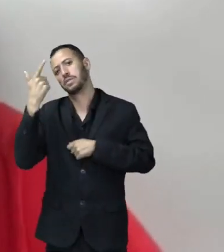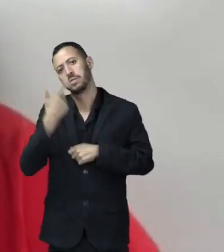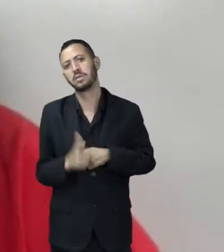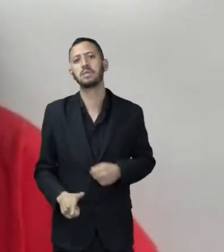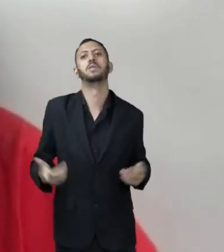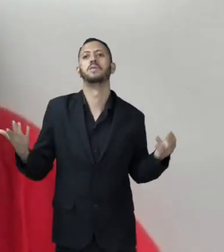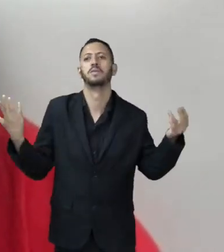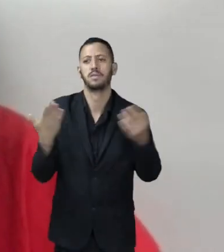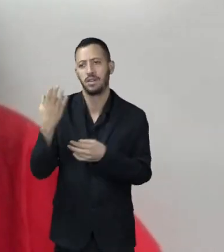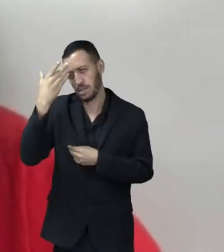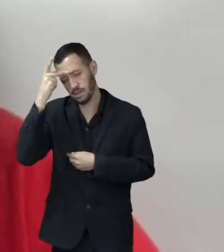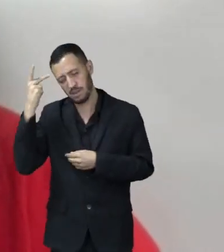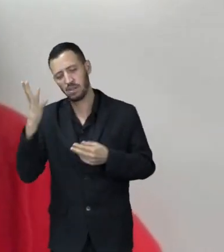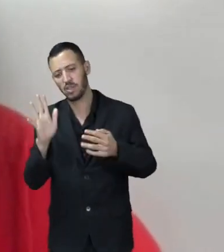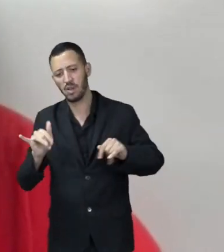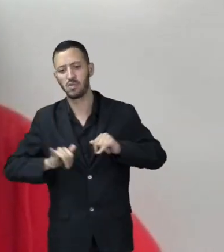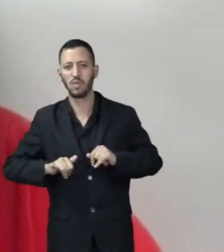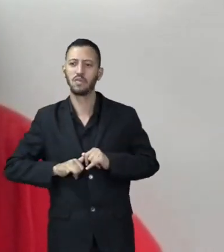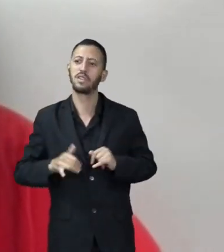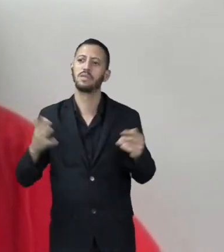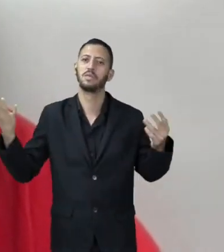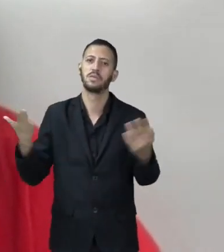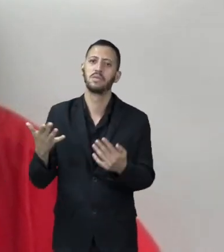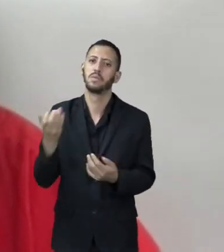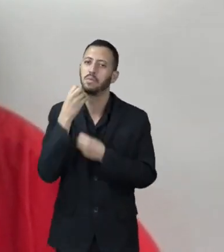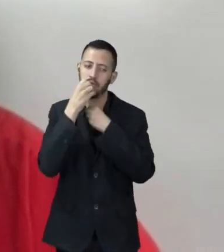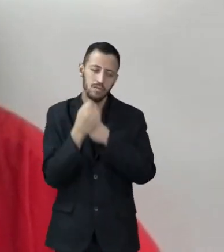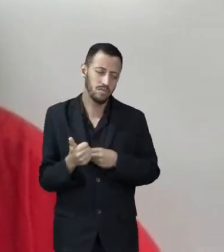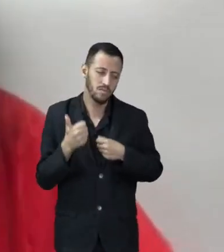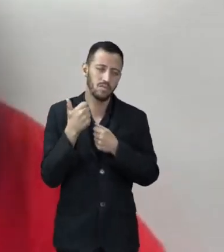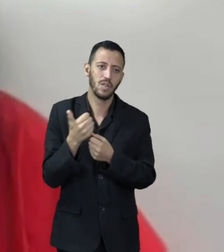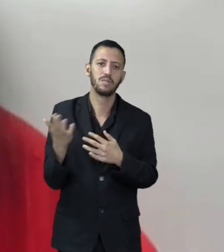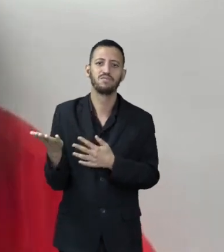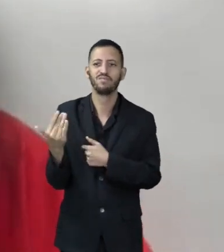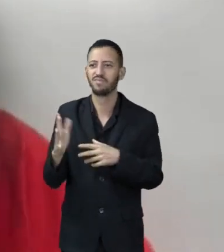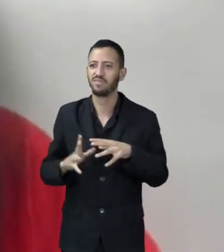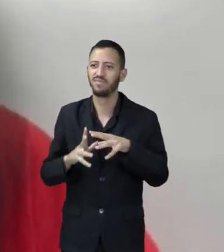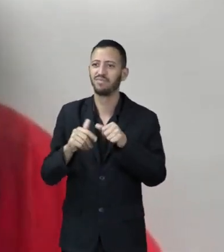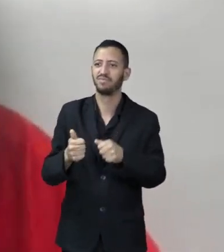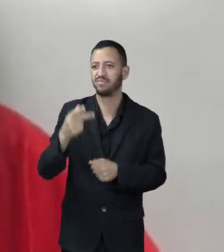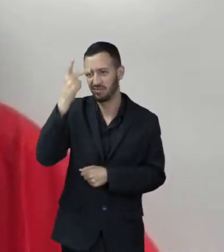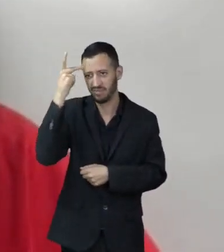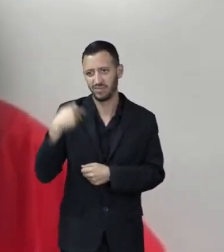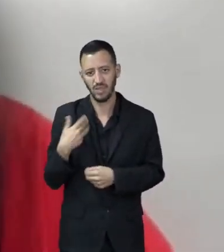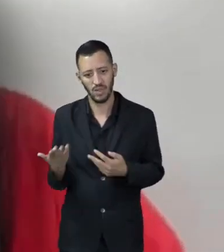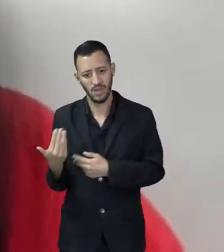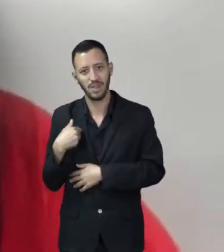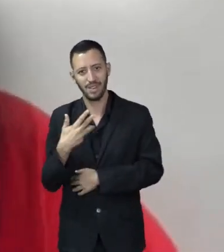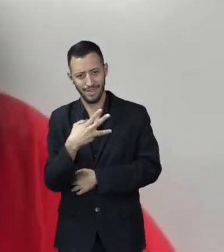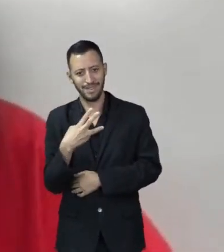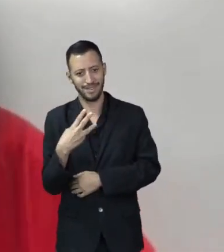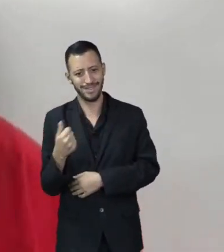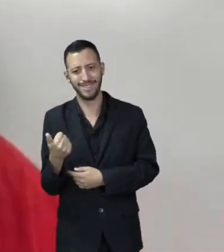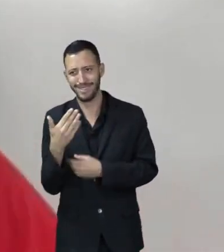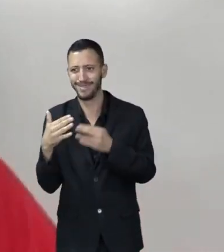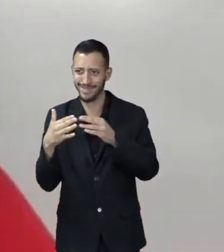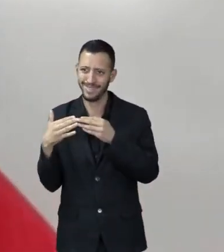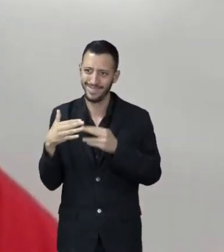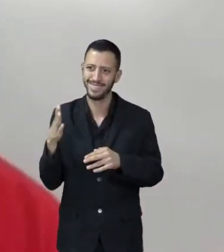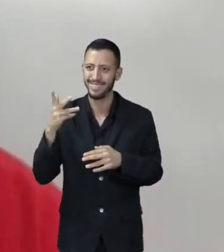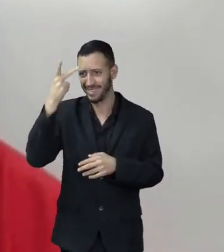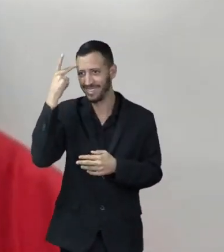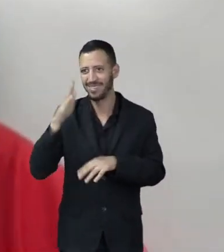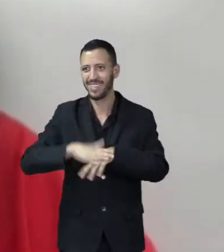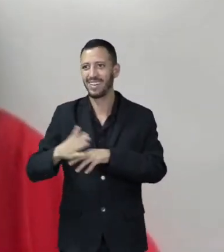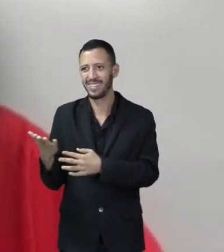como tantas outras passaram, né? Que bom que a juventude, eu tô jovem ainda, tô com 31, por favor, né? Mas que os mais